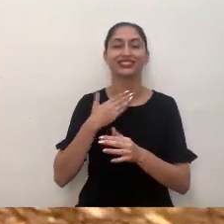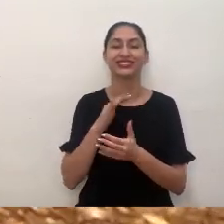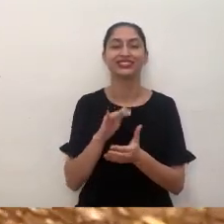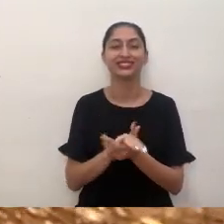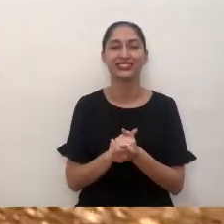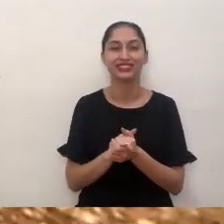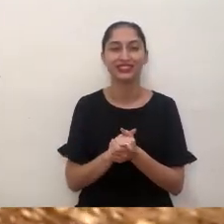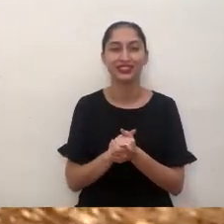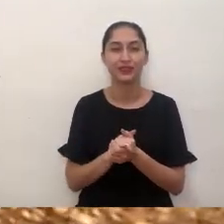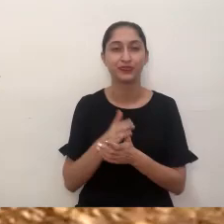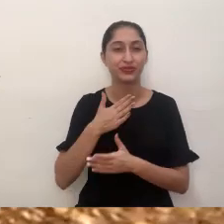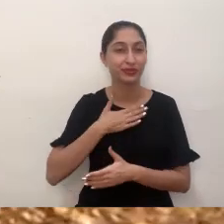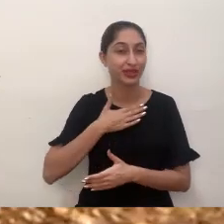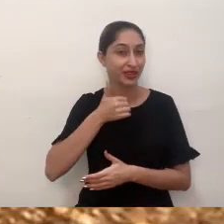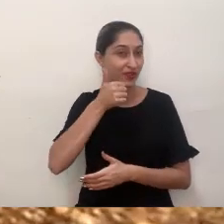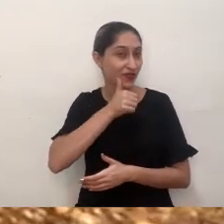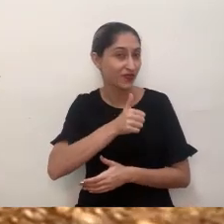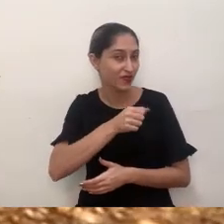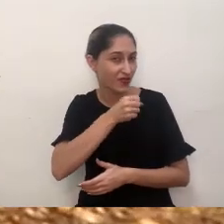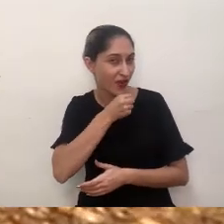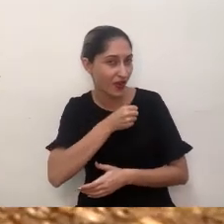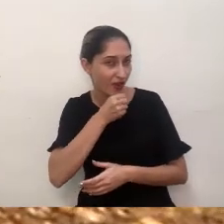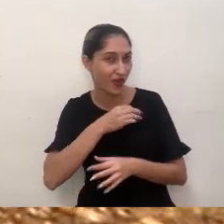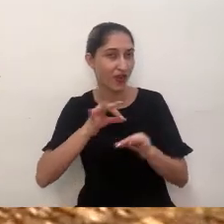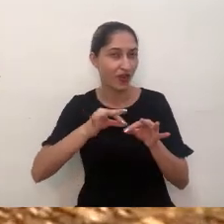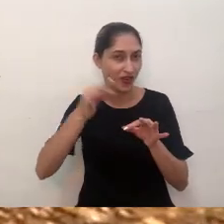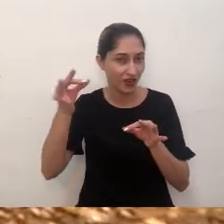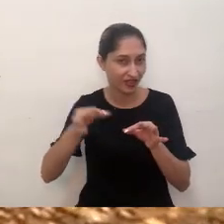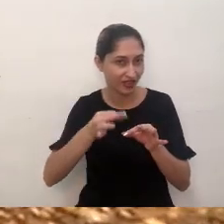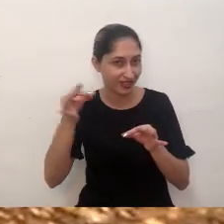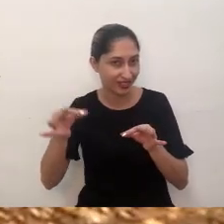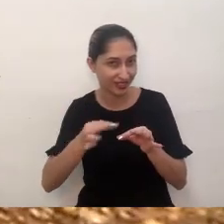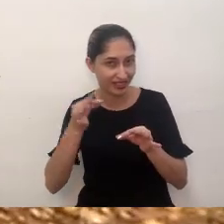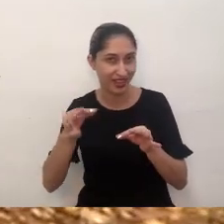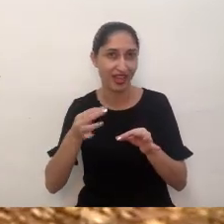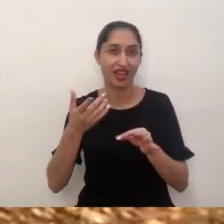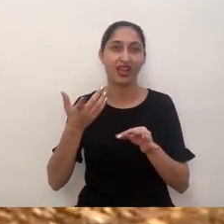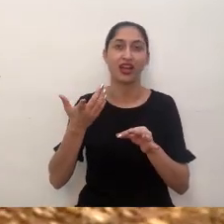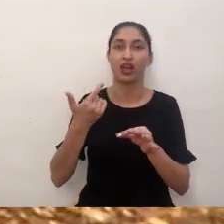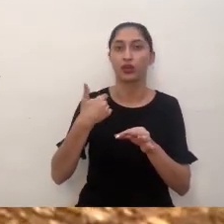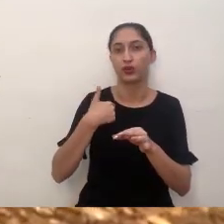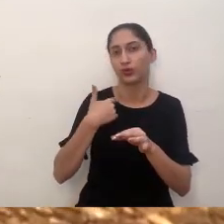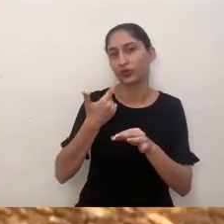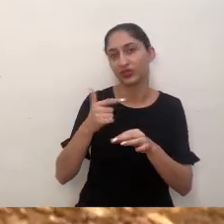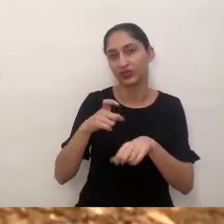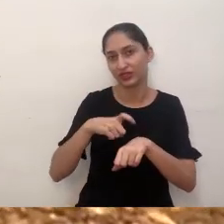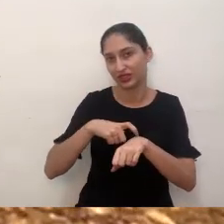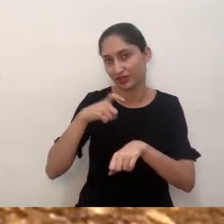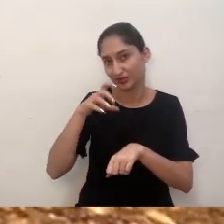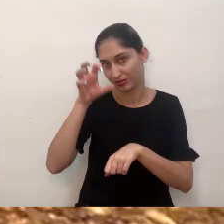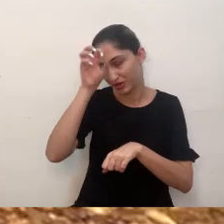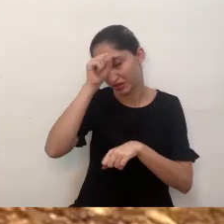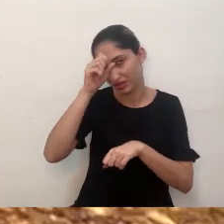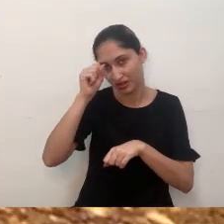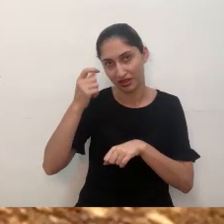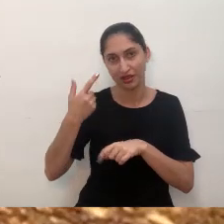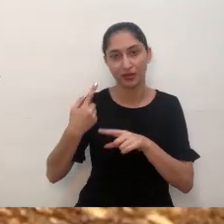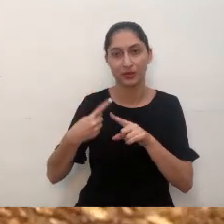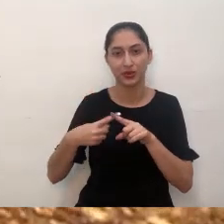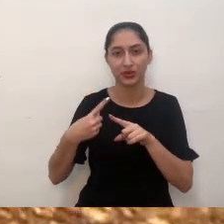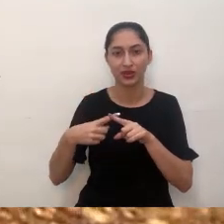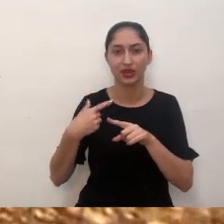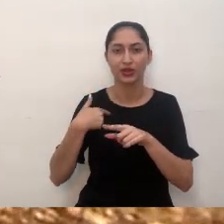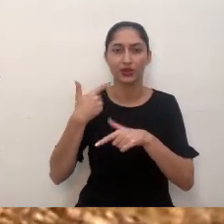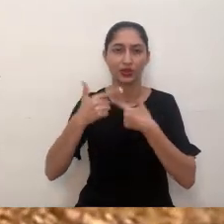Tocoiosa. Minha avó era tecelona, mas não tinha tempo de aprender, e eu vivia no mato. Eu aprendi